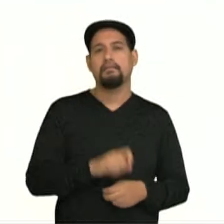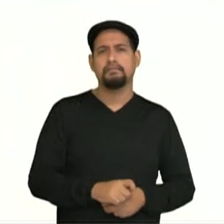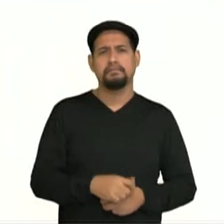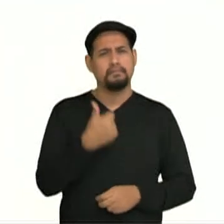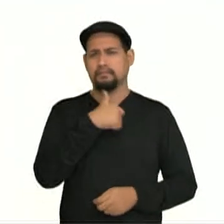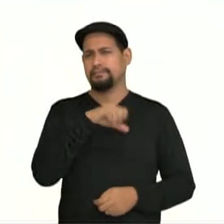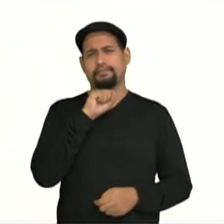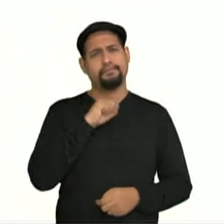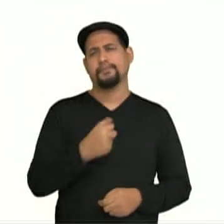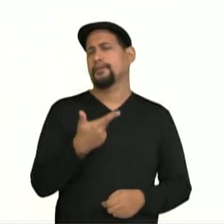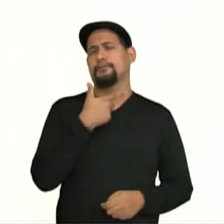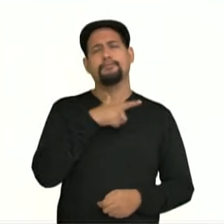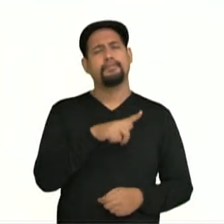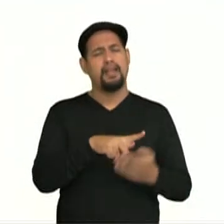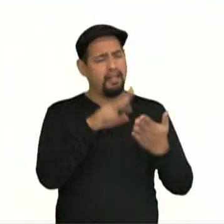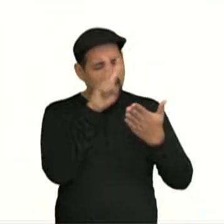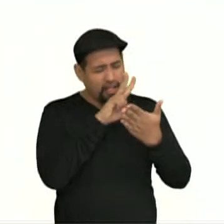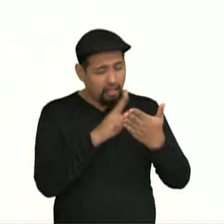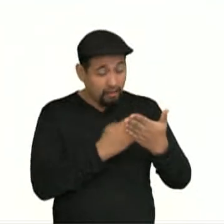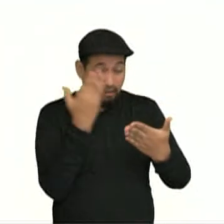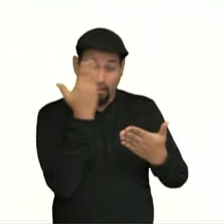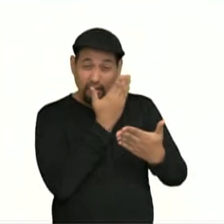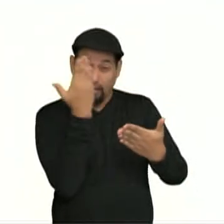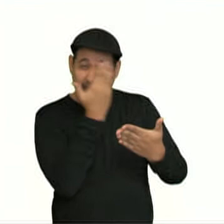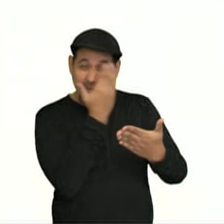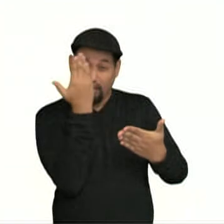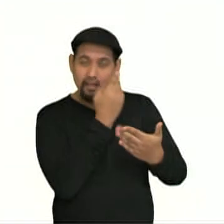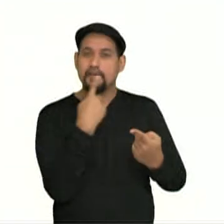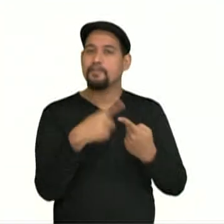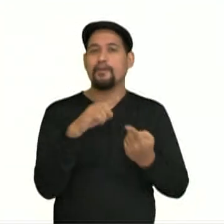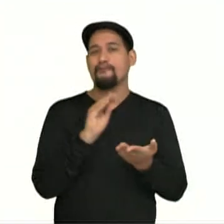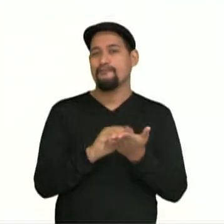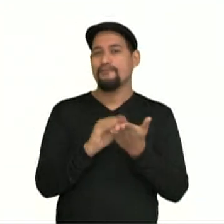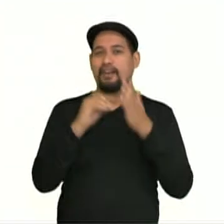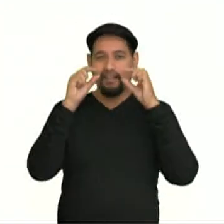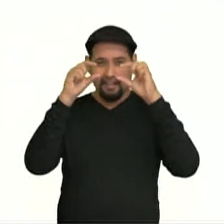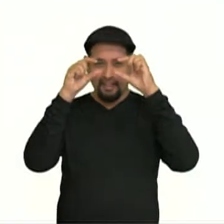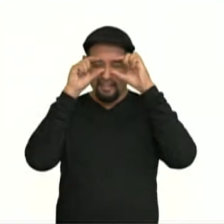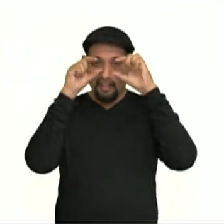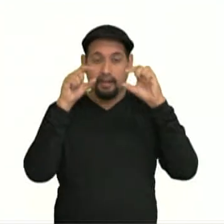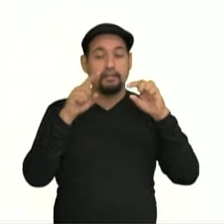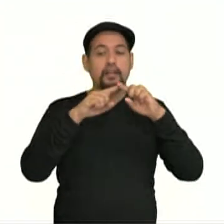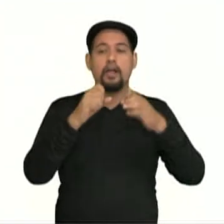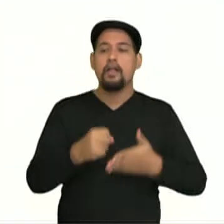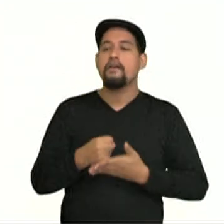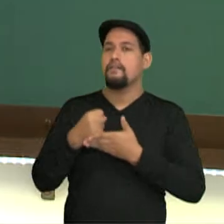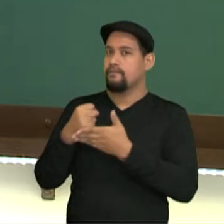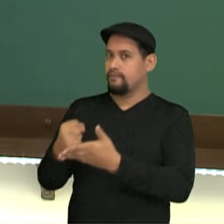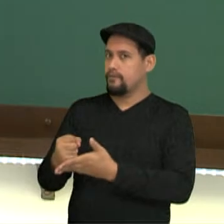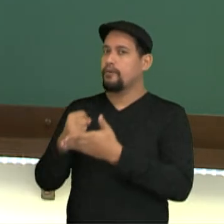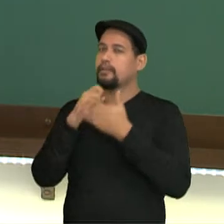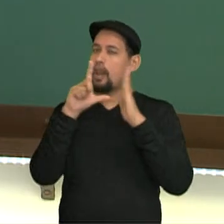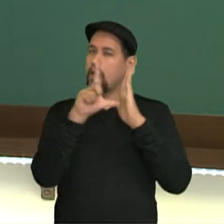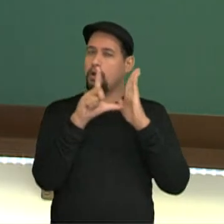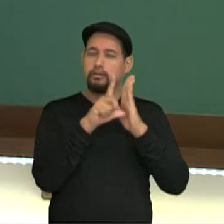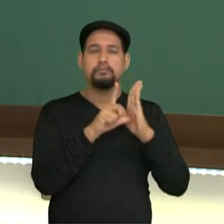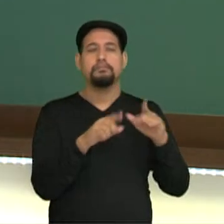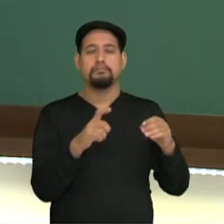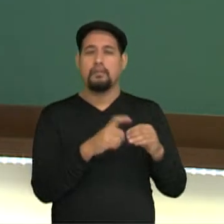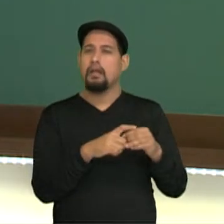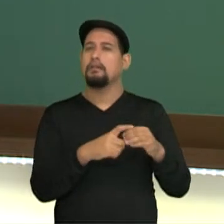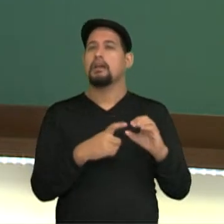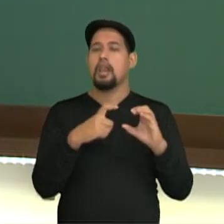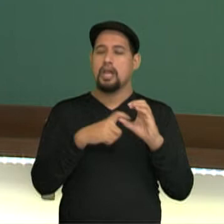estava conseguindo ler pela falta dos seus óculos. Então, ela foi até o centro de cidade, fez uma consulta e